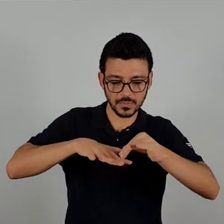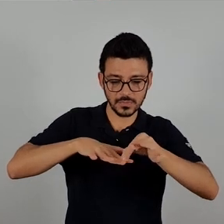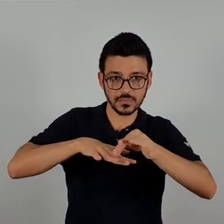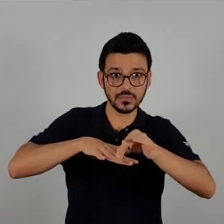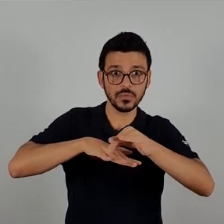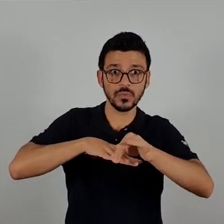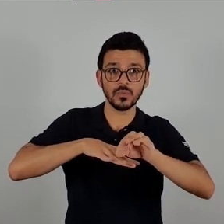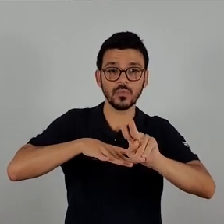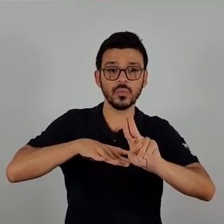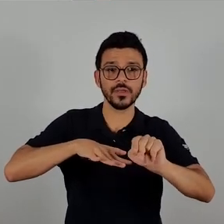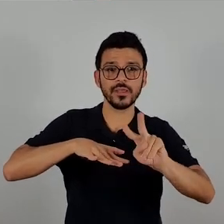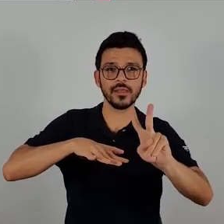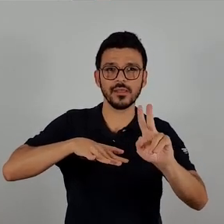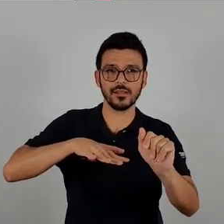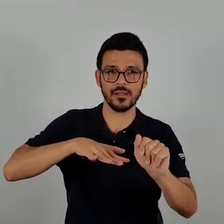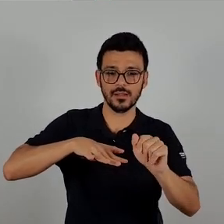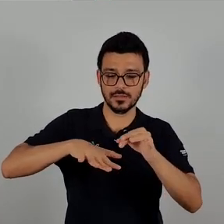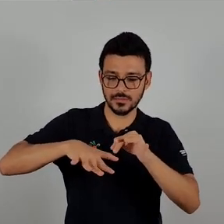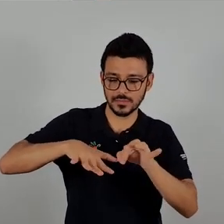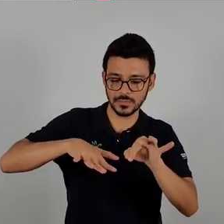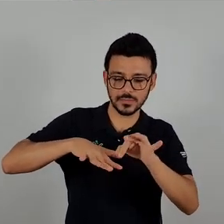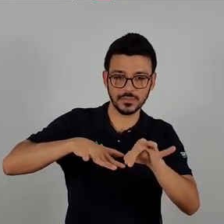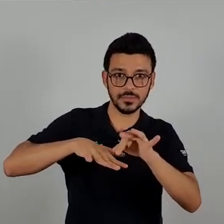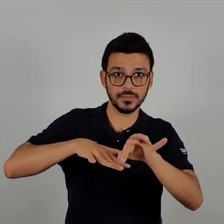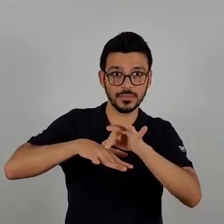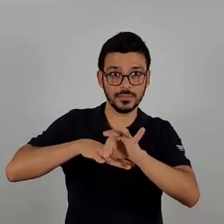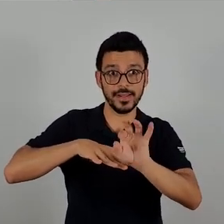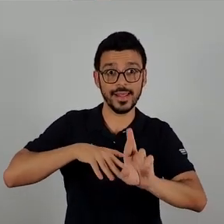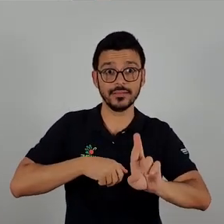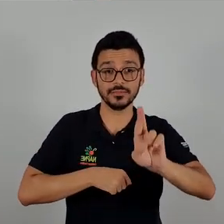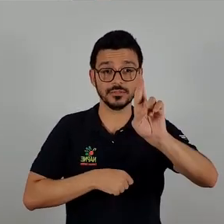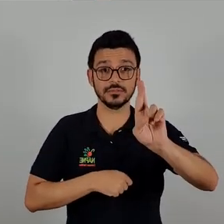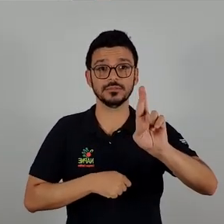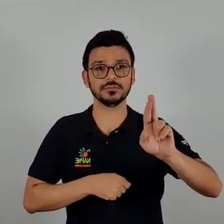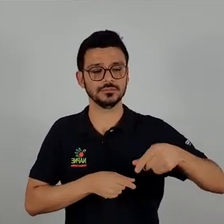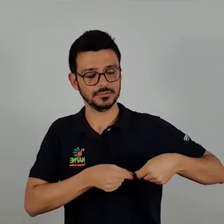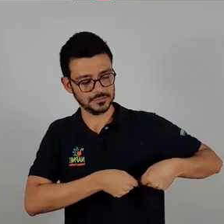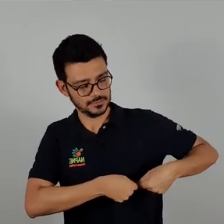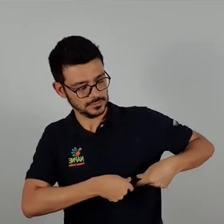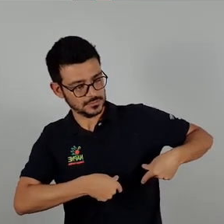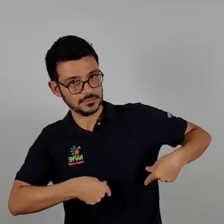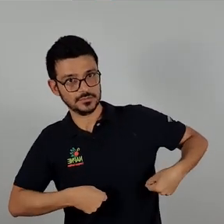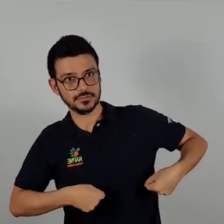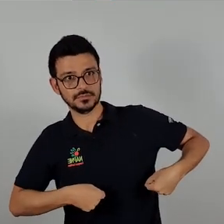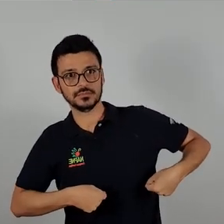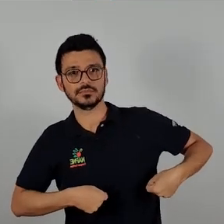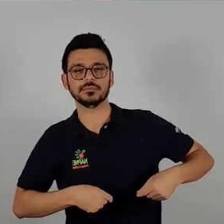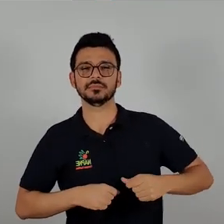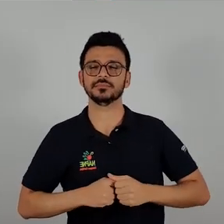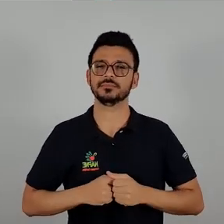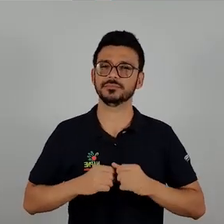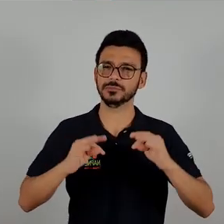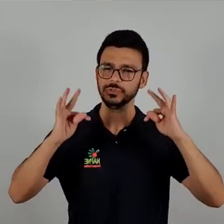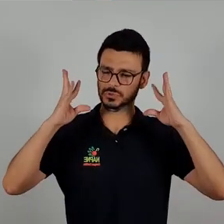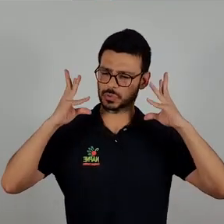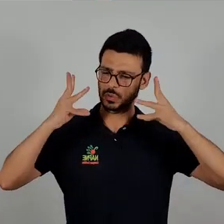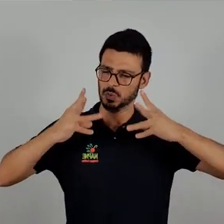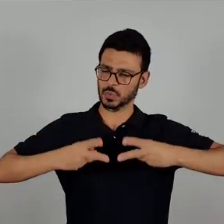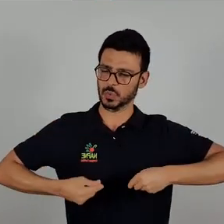Olha que interessante. Então, é tudo isso que a gente pensa ao escolher a fórmula ou montar uma fórmula para um paciente.